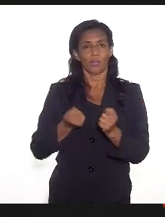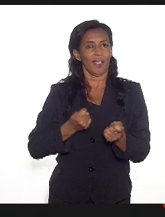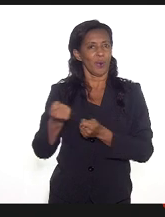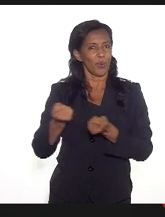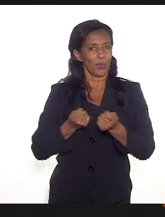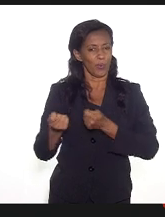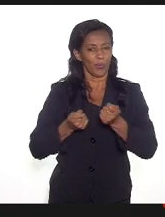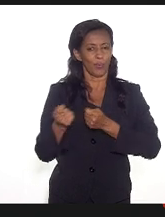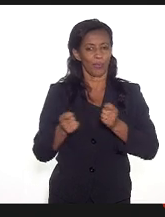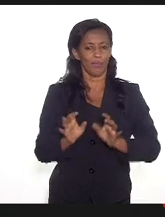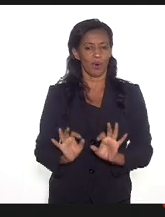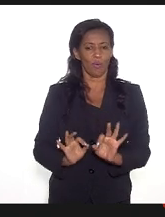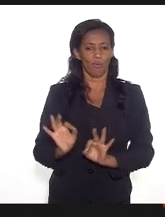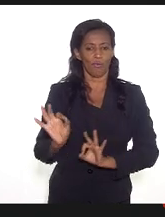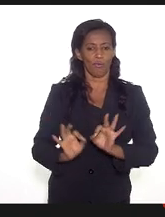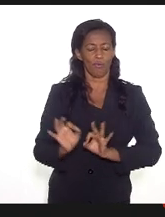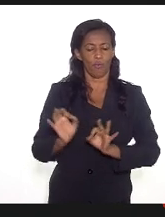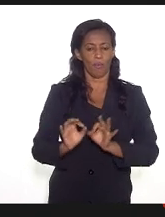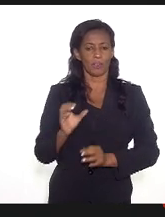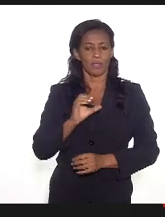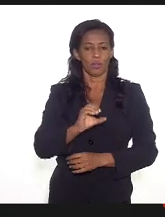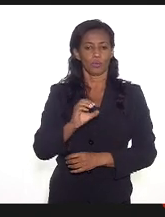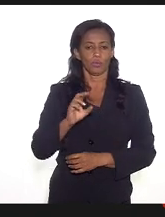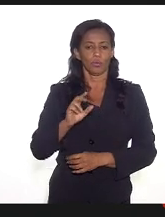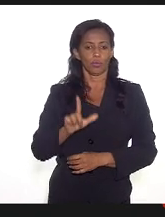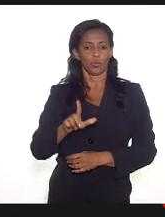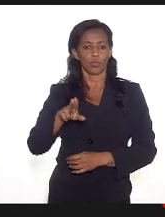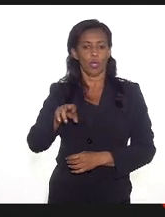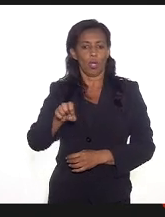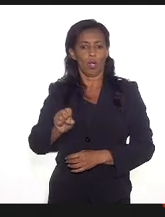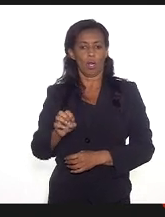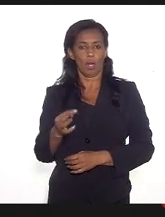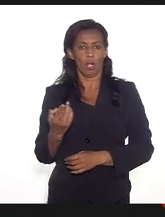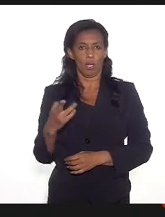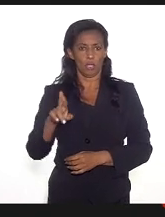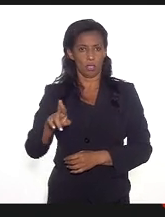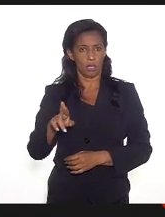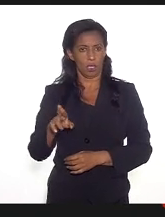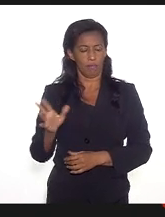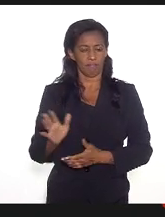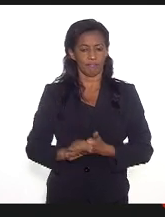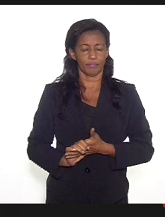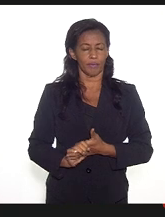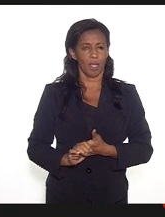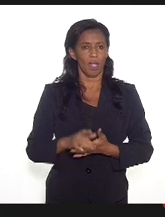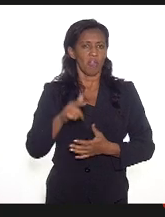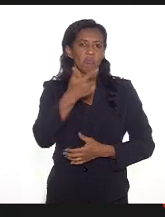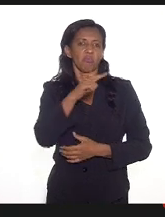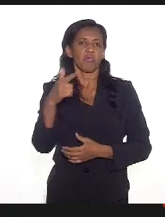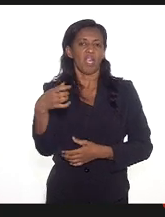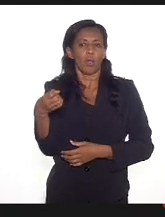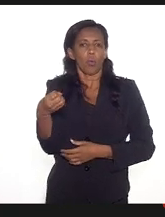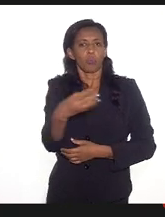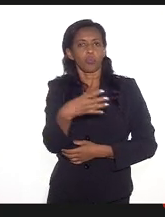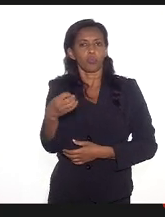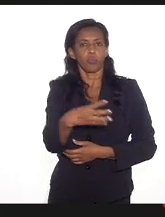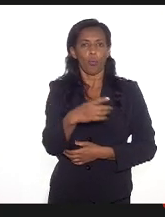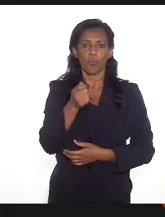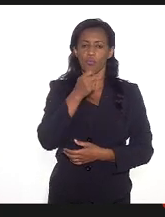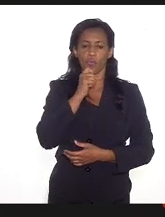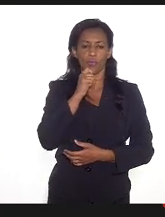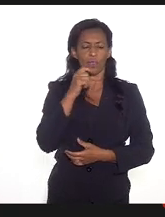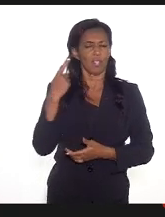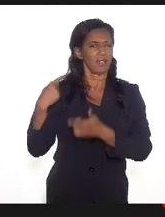aglomeração com a formação dos clusters. Os clusters não representam nenhuma novidade. Eles vêm desde o